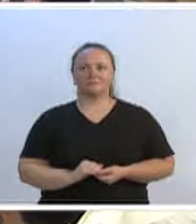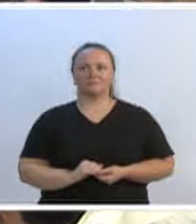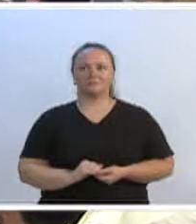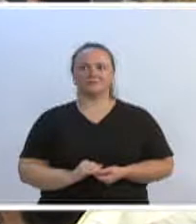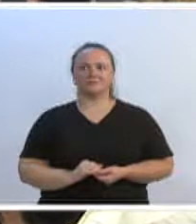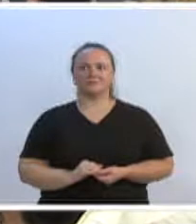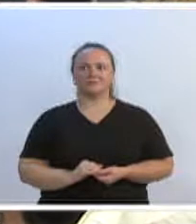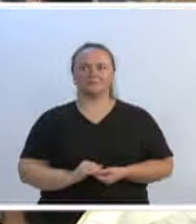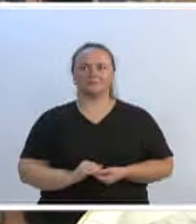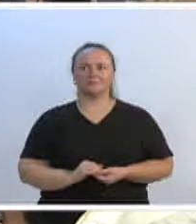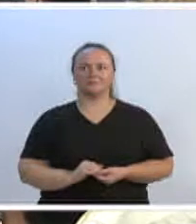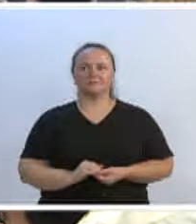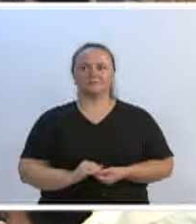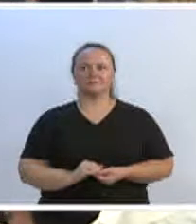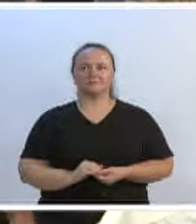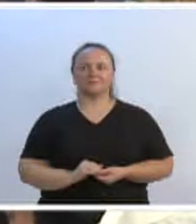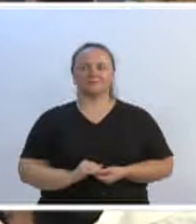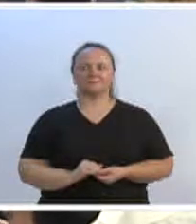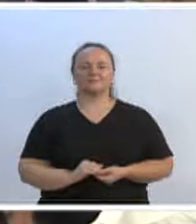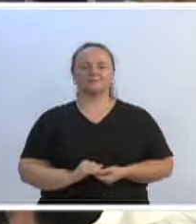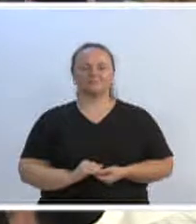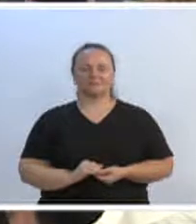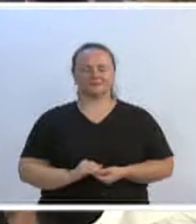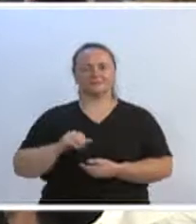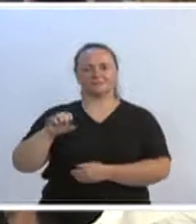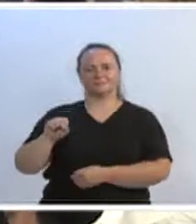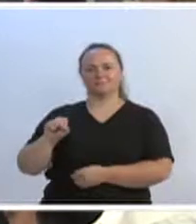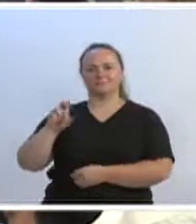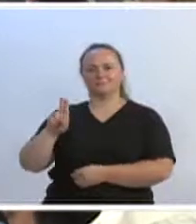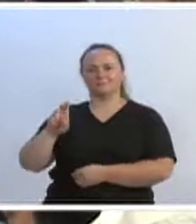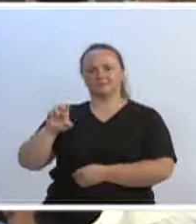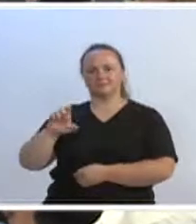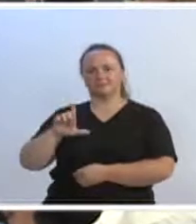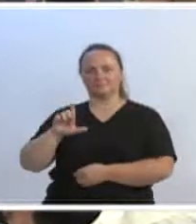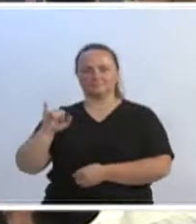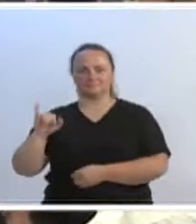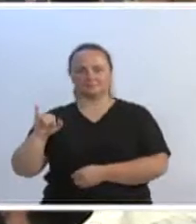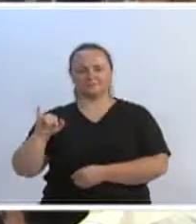Napoleão Bernardes Neto, prefeito de Blumenau.